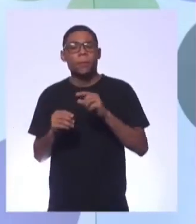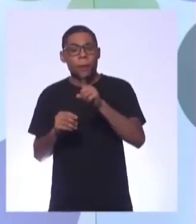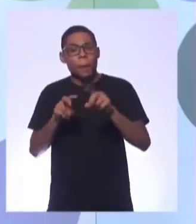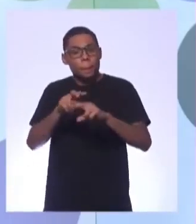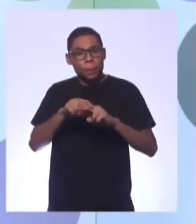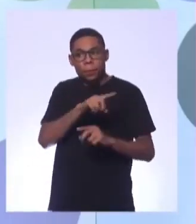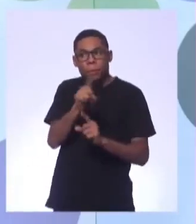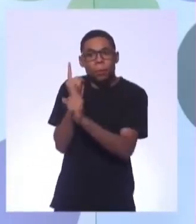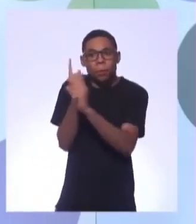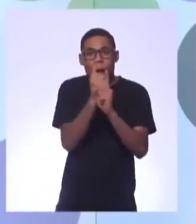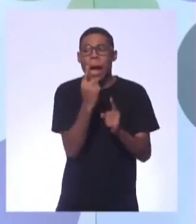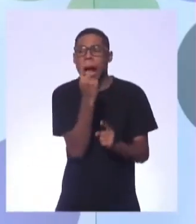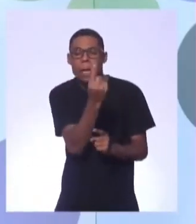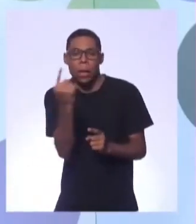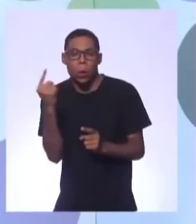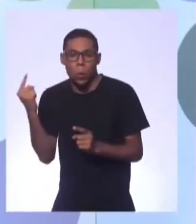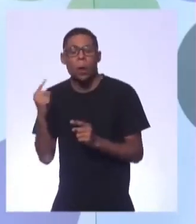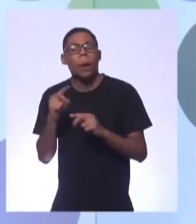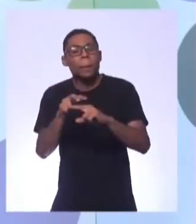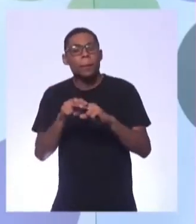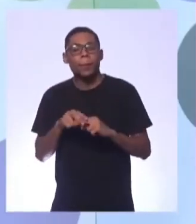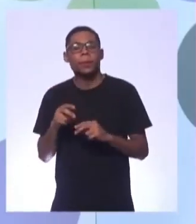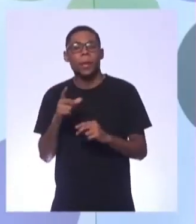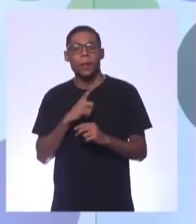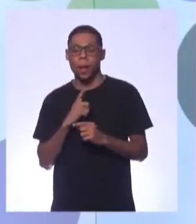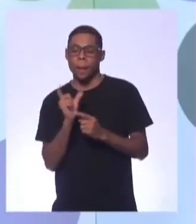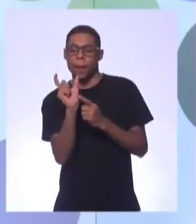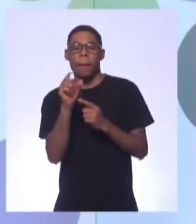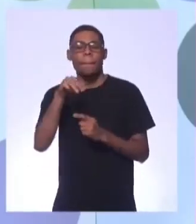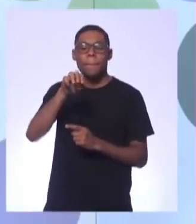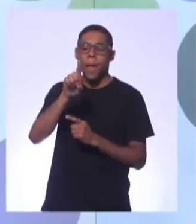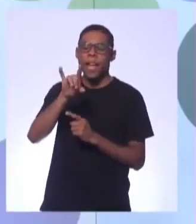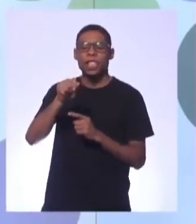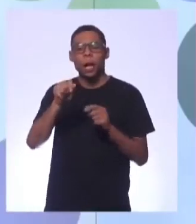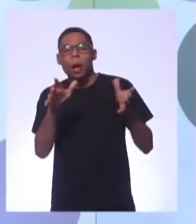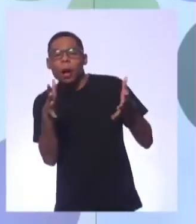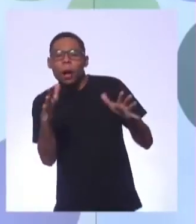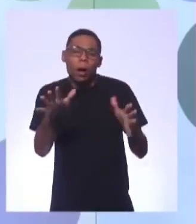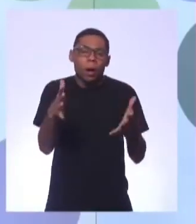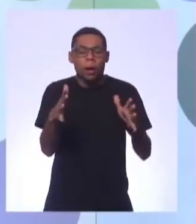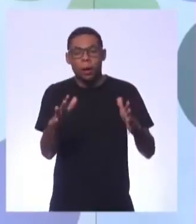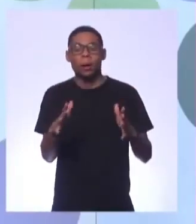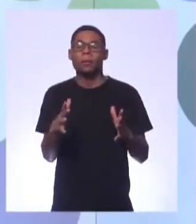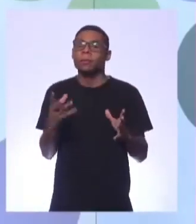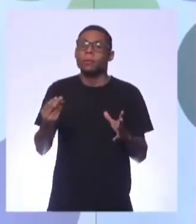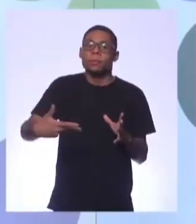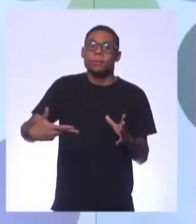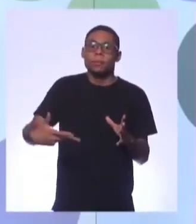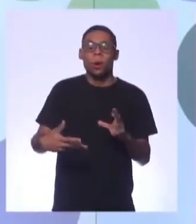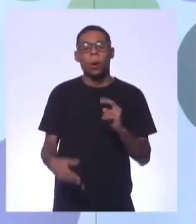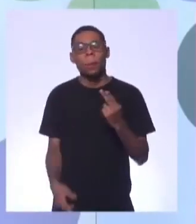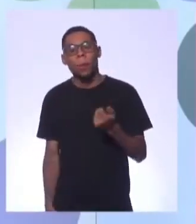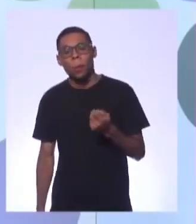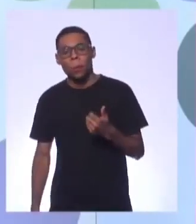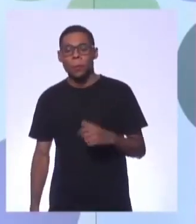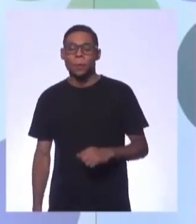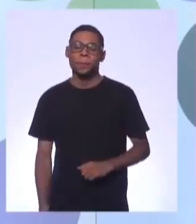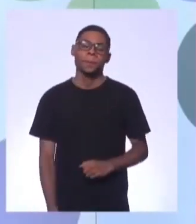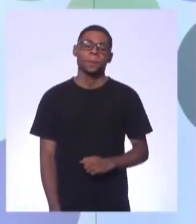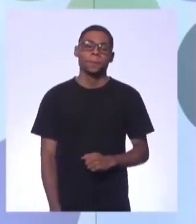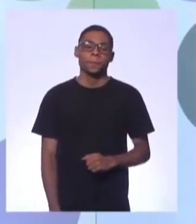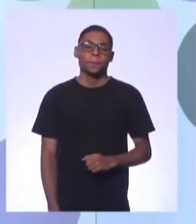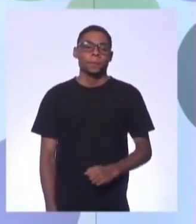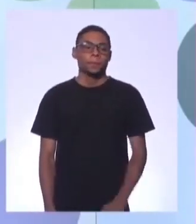a agitação de cada uma delas, né? Por isso que entrou a palavra médio aí, né? Na média, elas estão assim, bem agitadas ou pouco agitadas, né? Isso